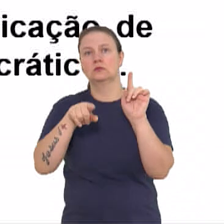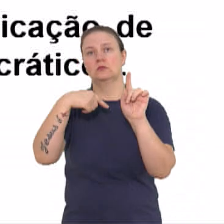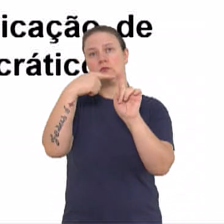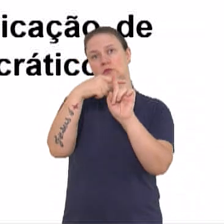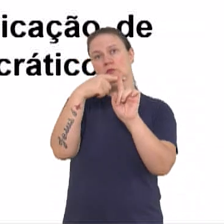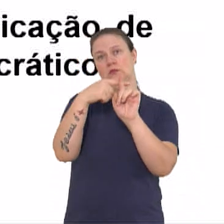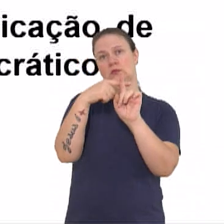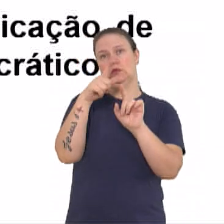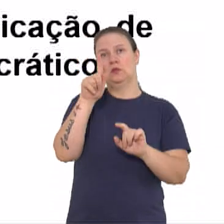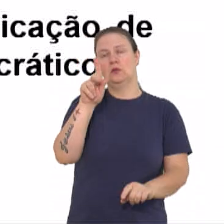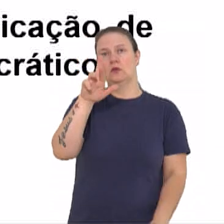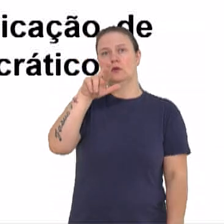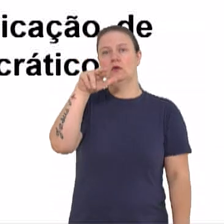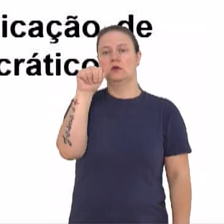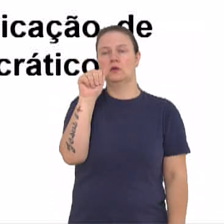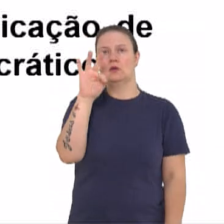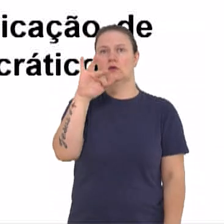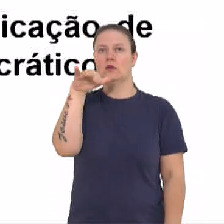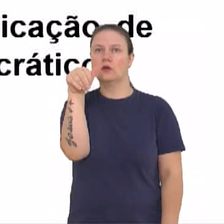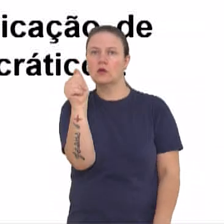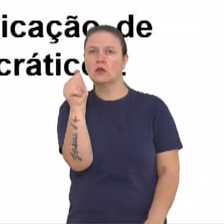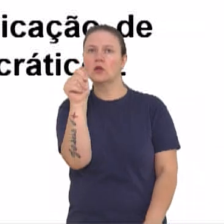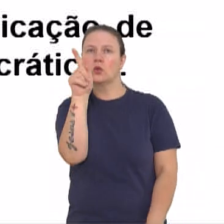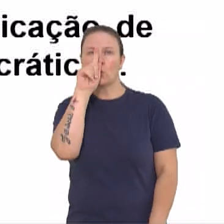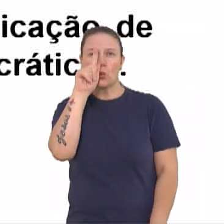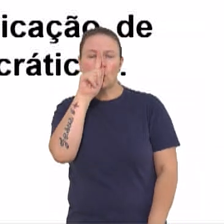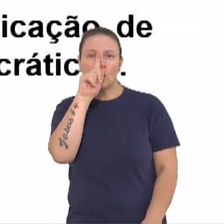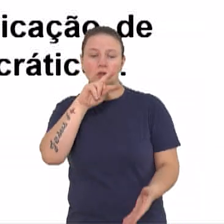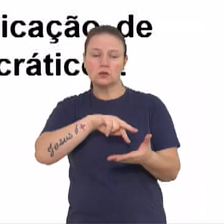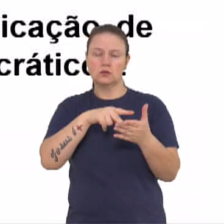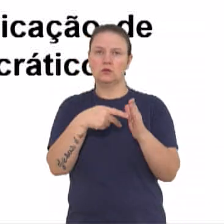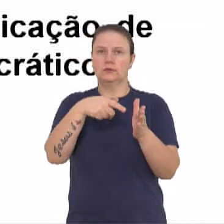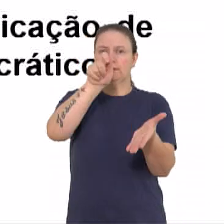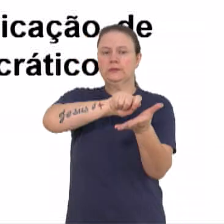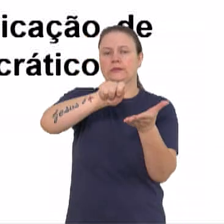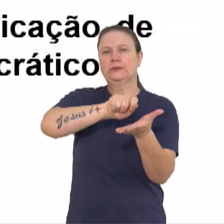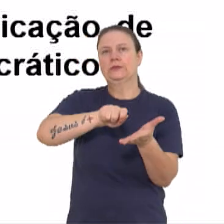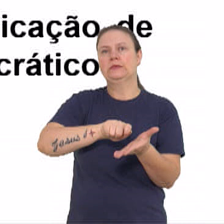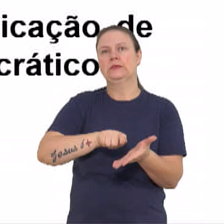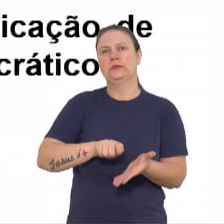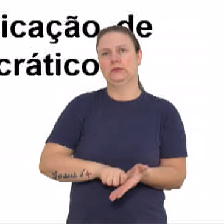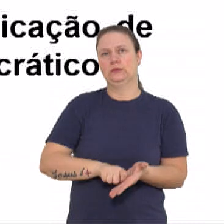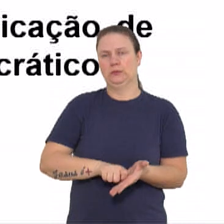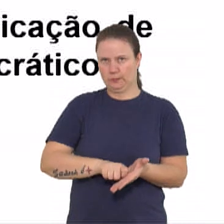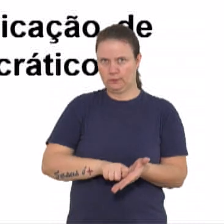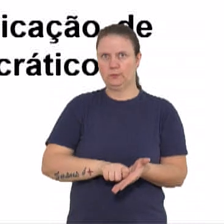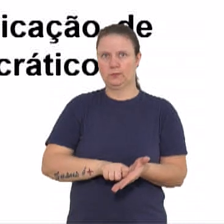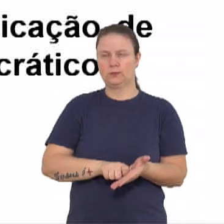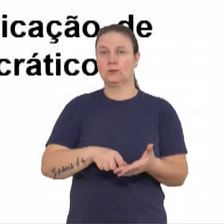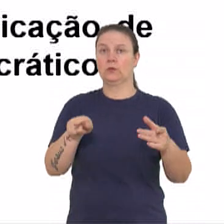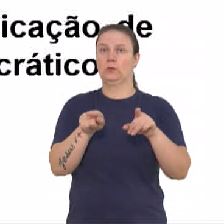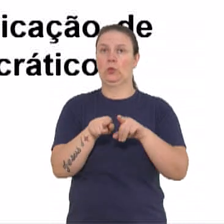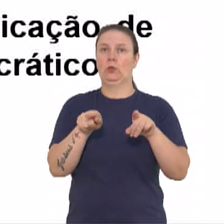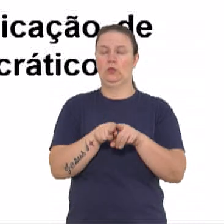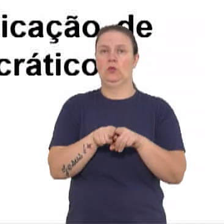palavra grafia em grego, que significa escrita, descrição.